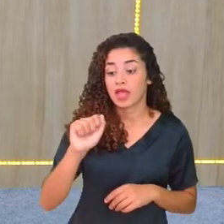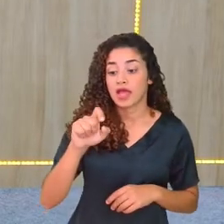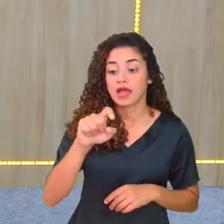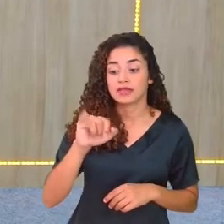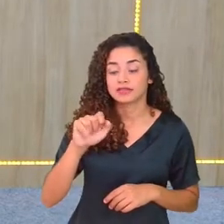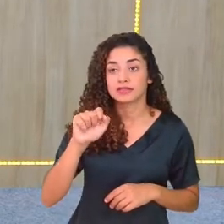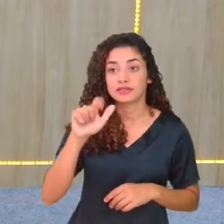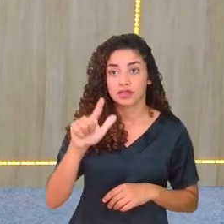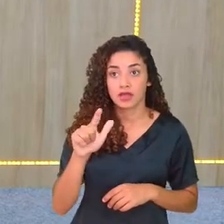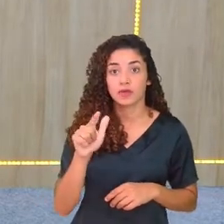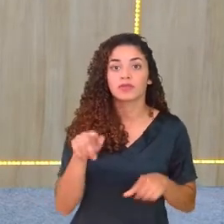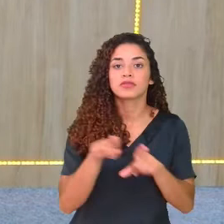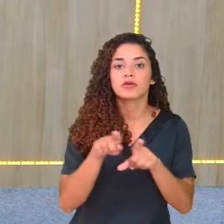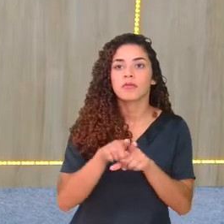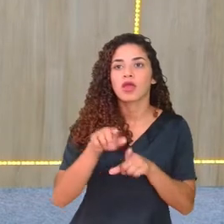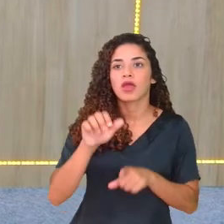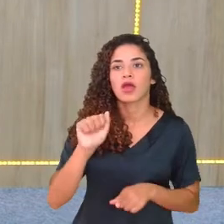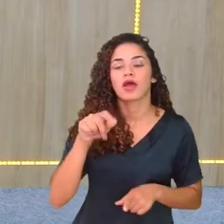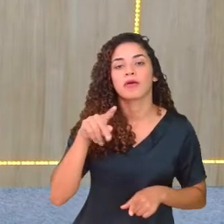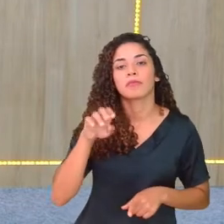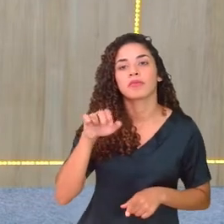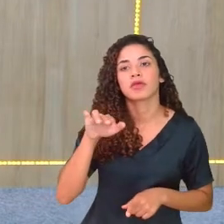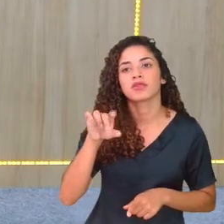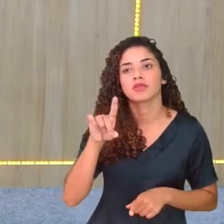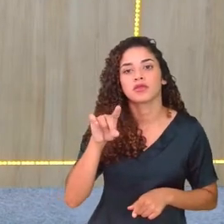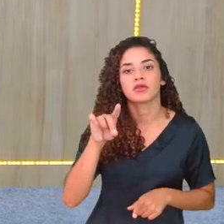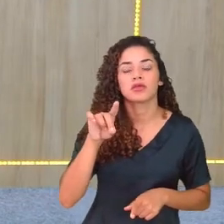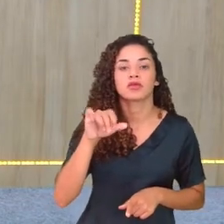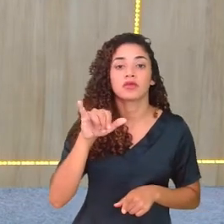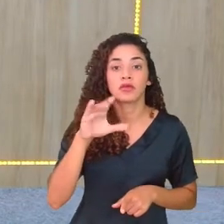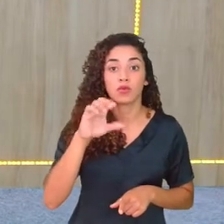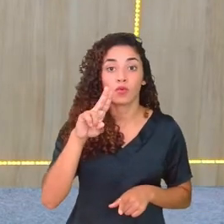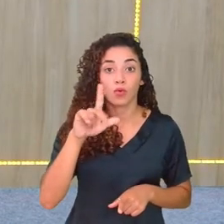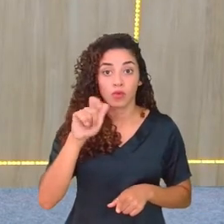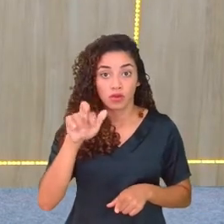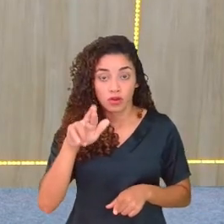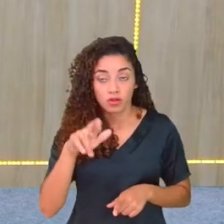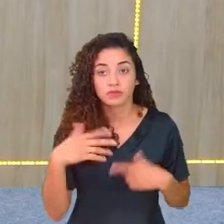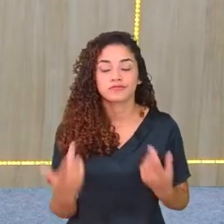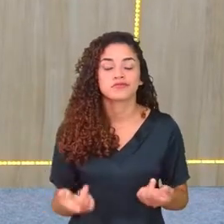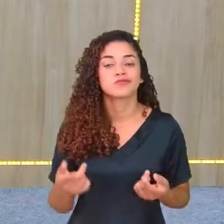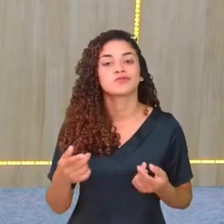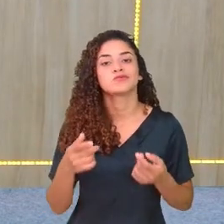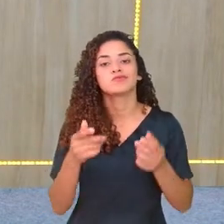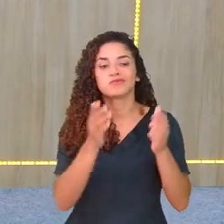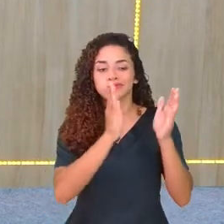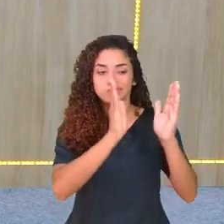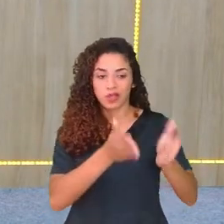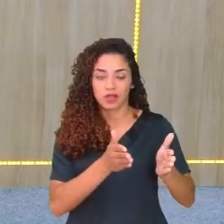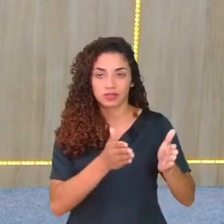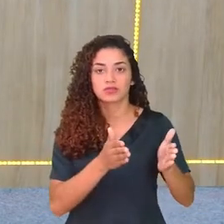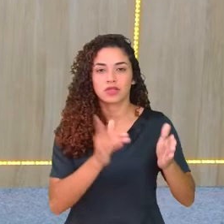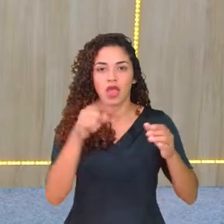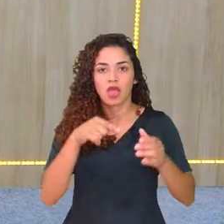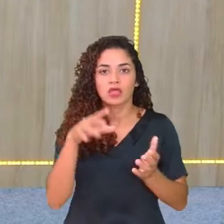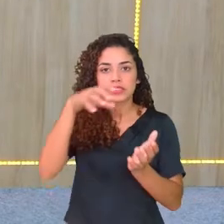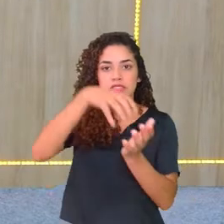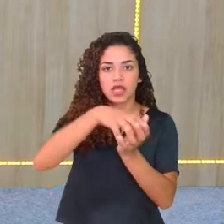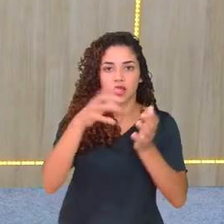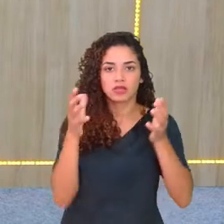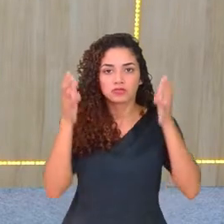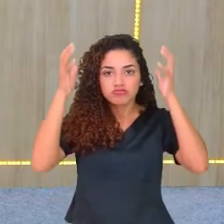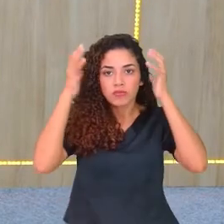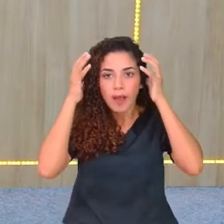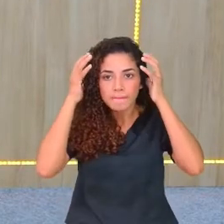do apendicular. É bem interessante que o axial, essa parte do esqueleto axial, ela é a parte central. É